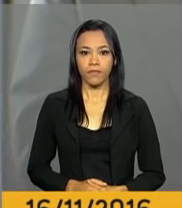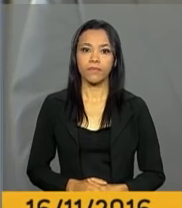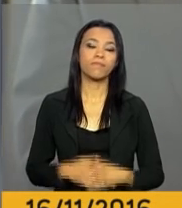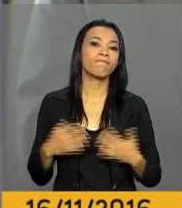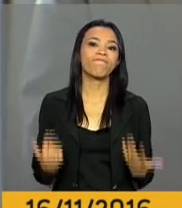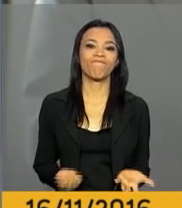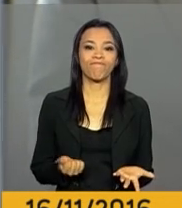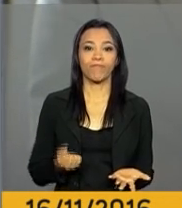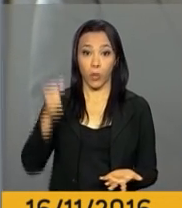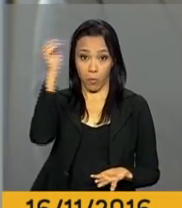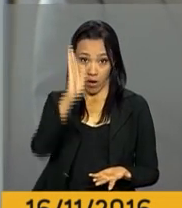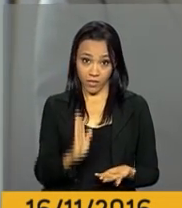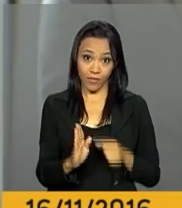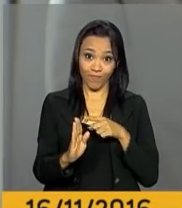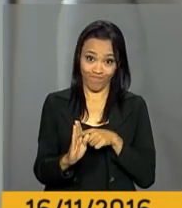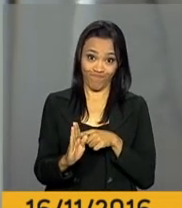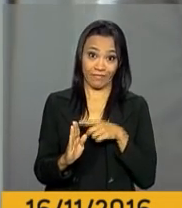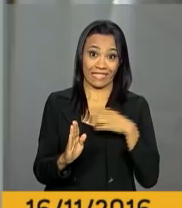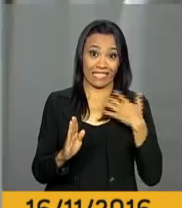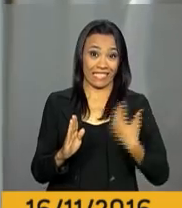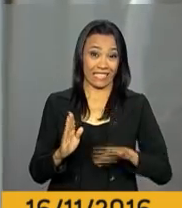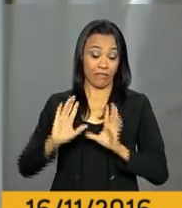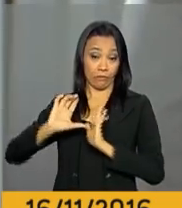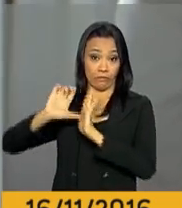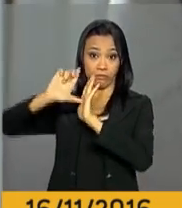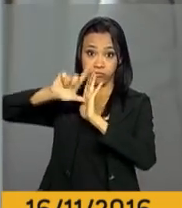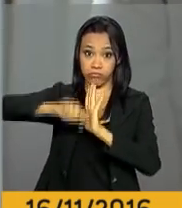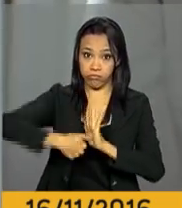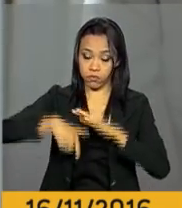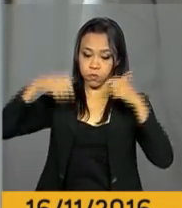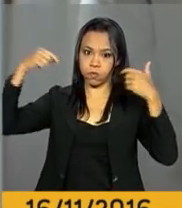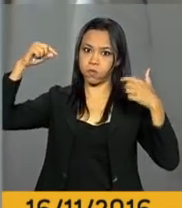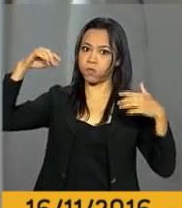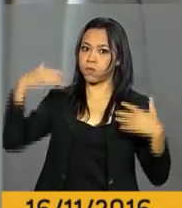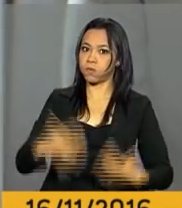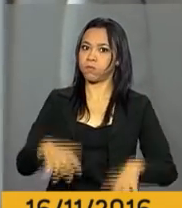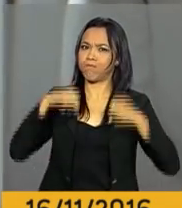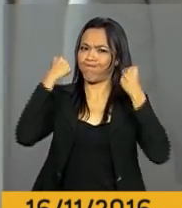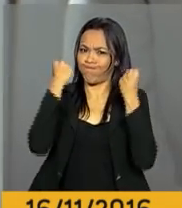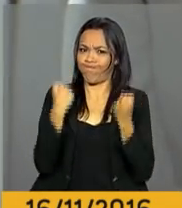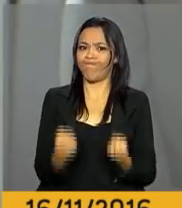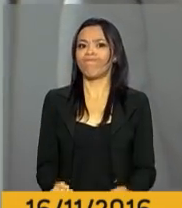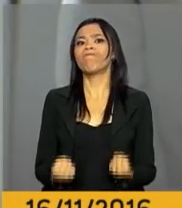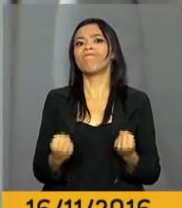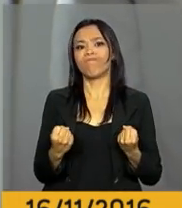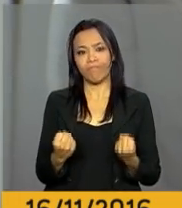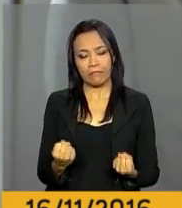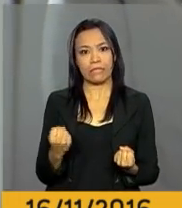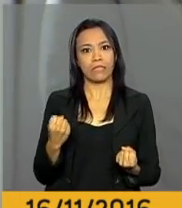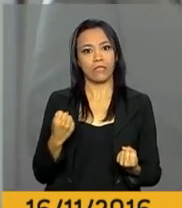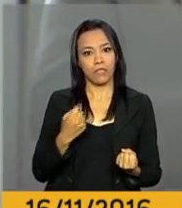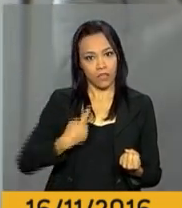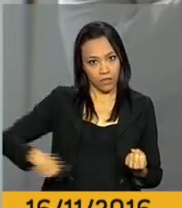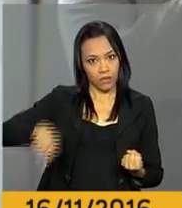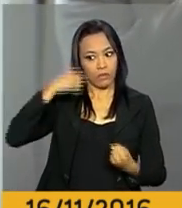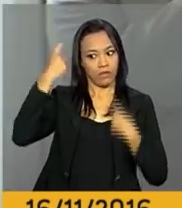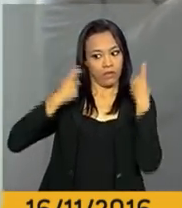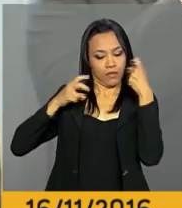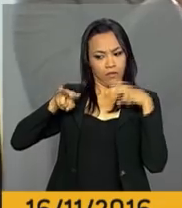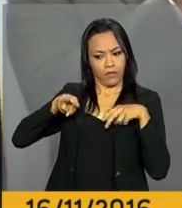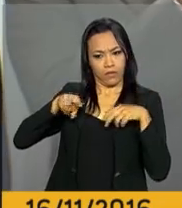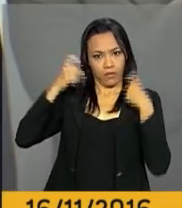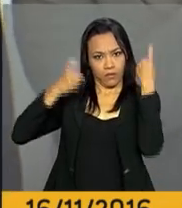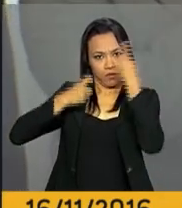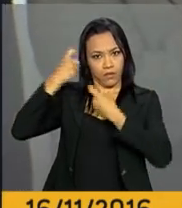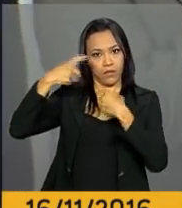O Brasil, nós o encontramos numa recessão profunda, uma recessão extremamente preocupante. Então, o primeiro passo